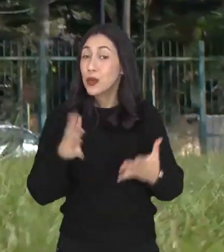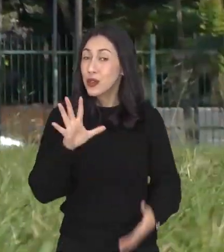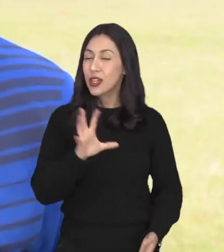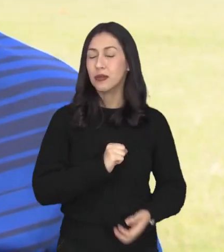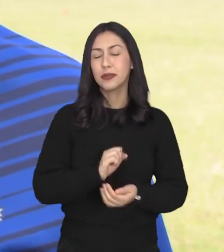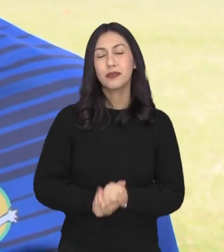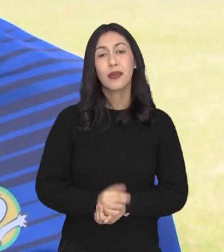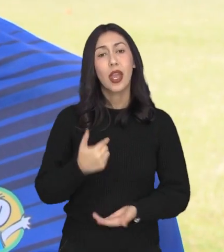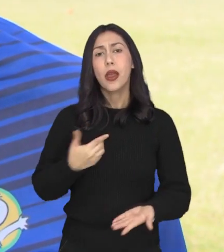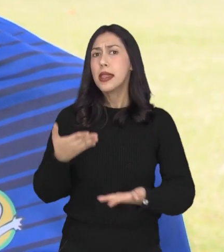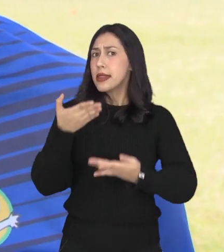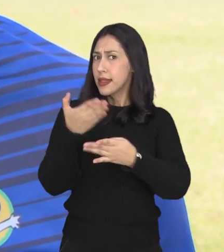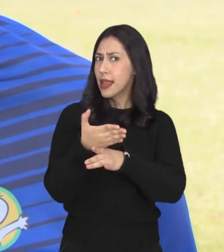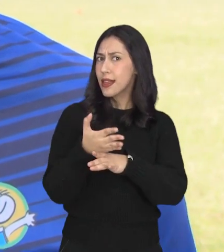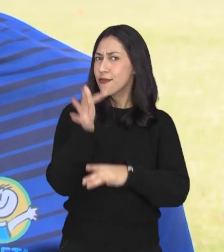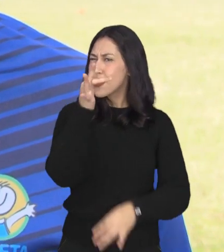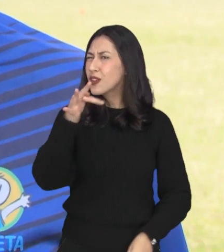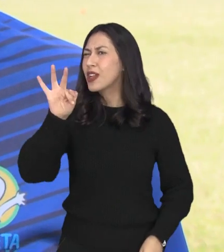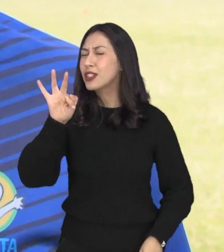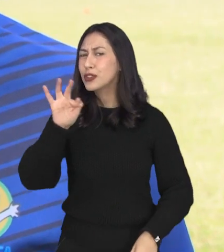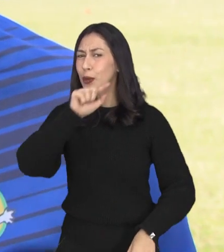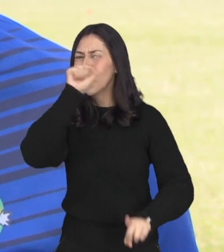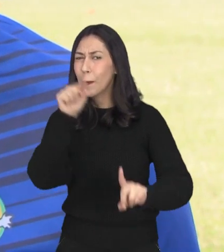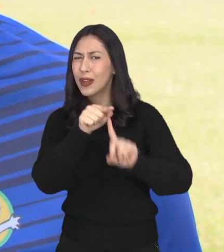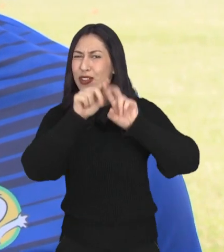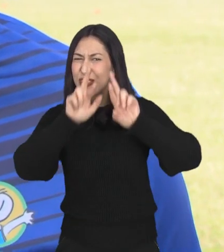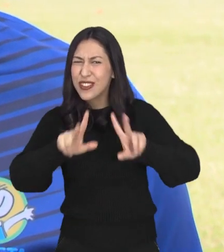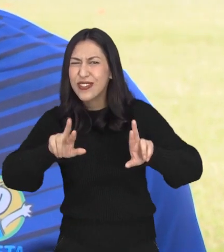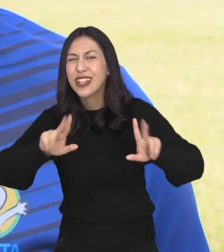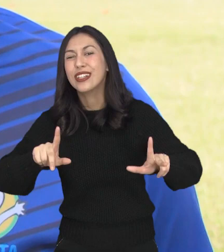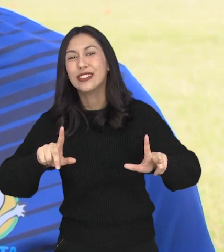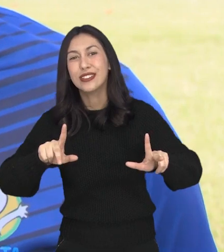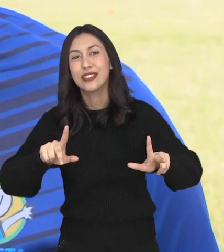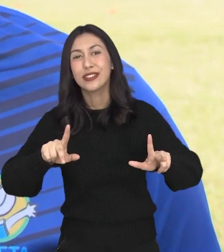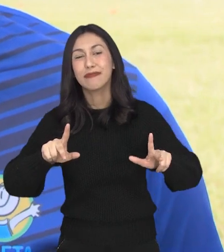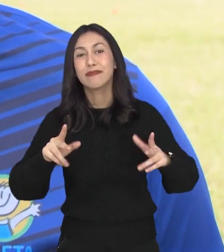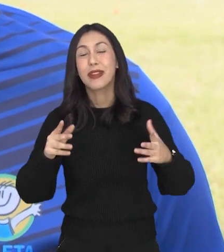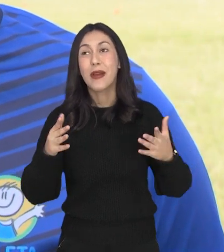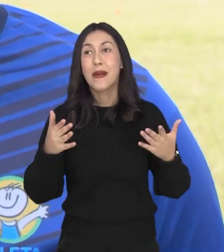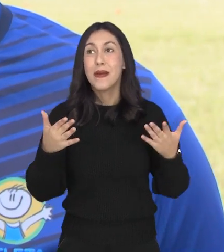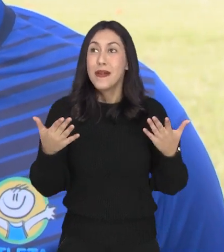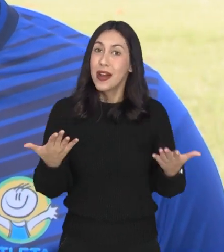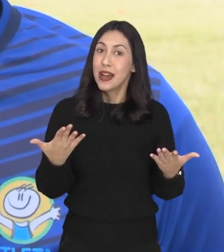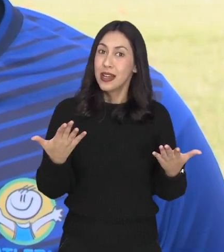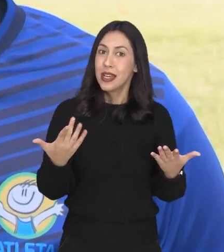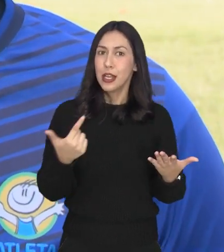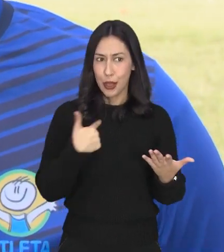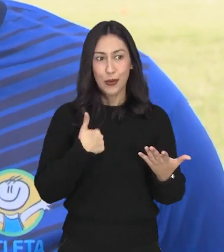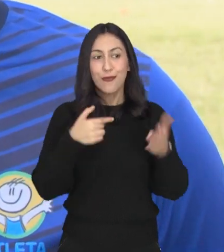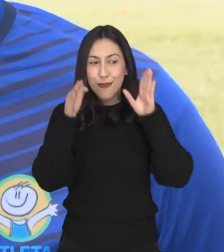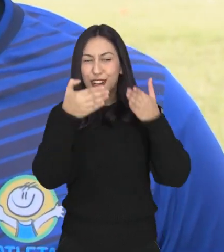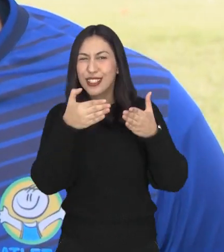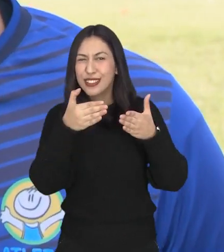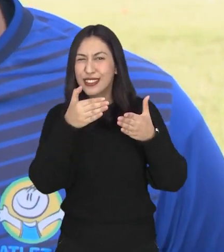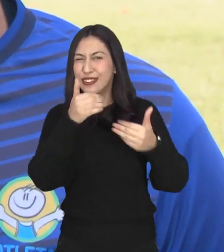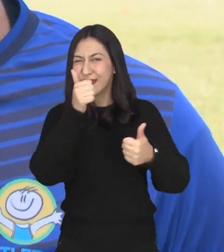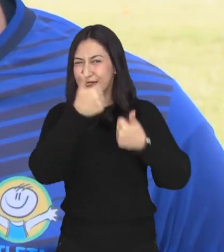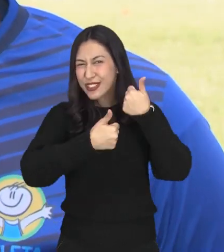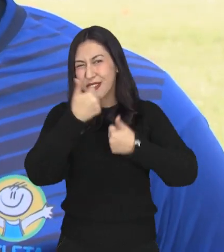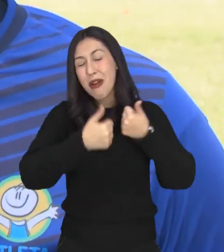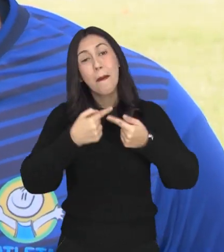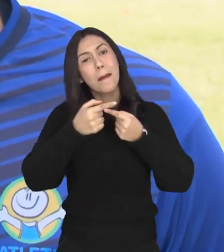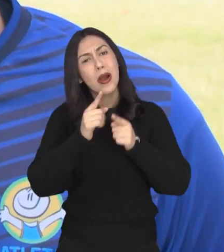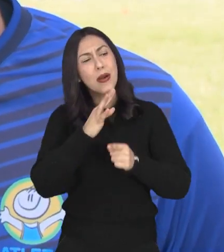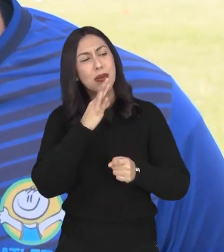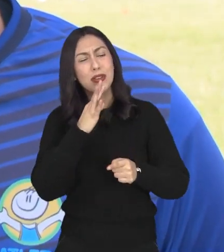faz. Eu entrei na faculdade não para ser preparador físico, né? Eu entrei para ser outras áreas, no futebol. Porém, na